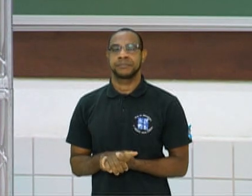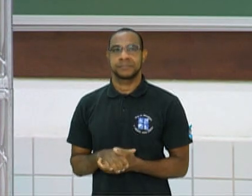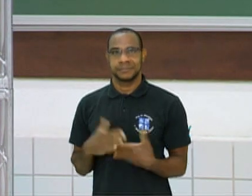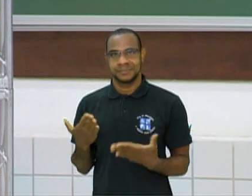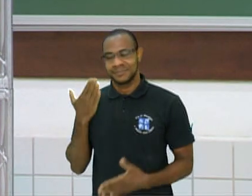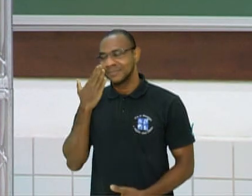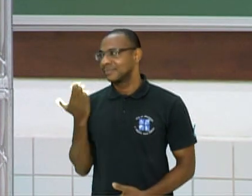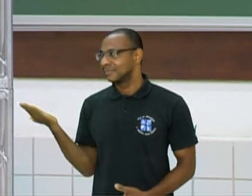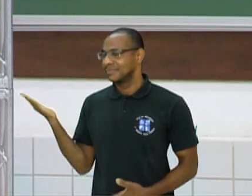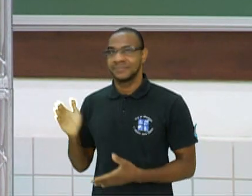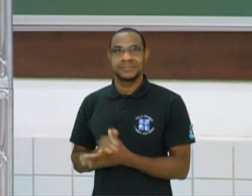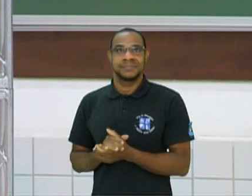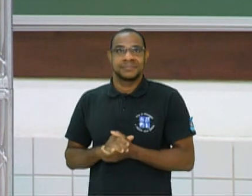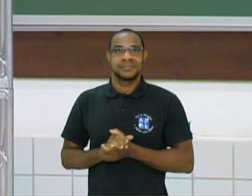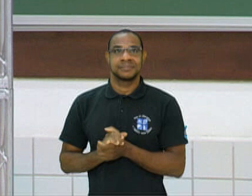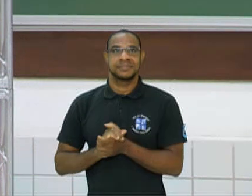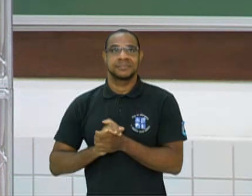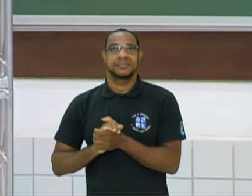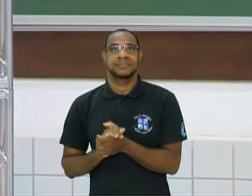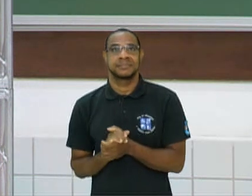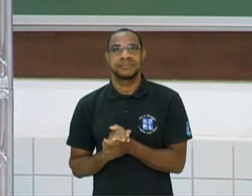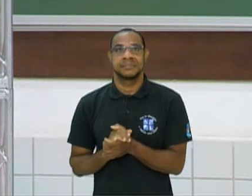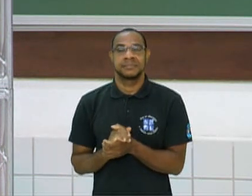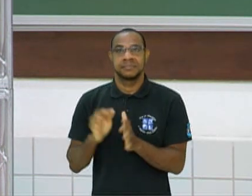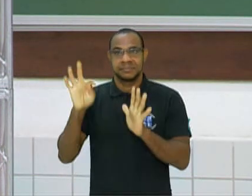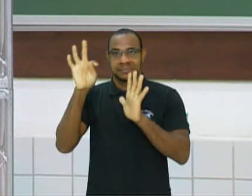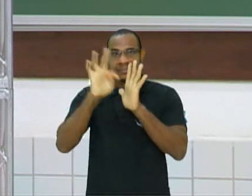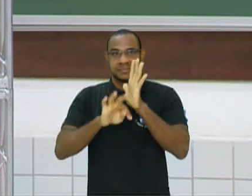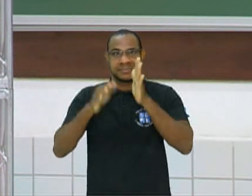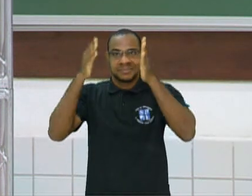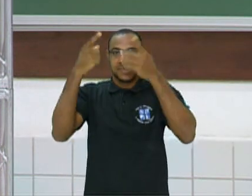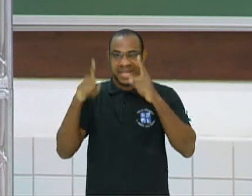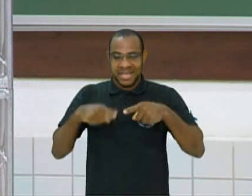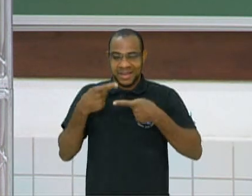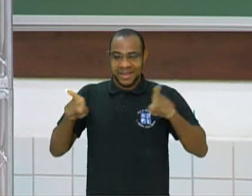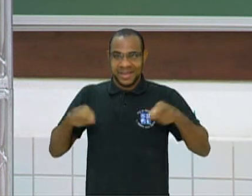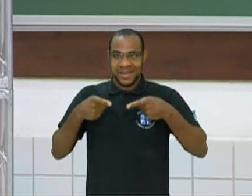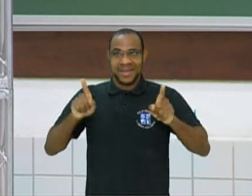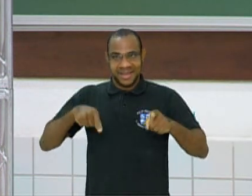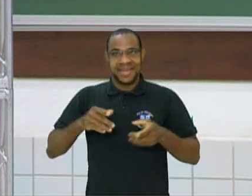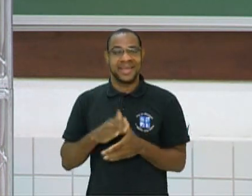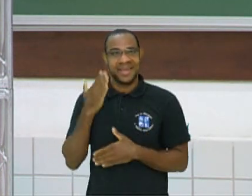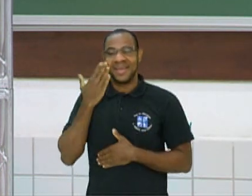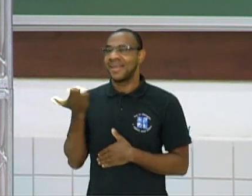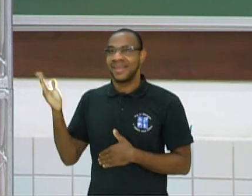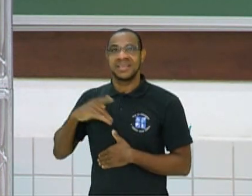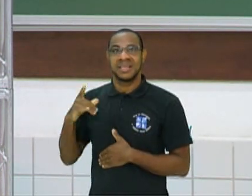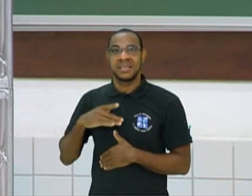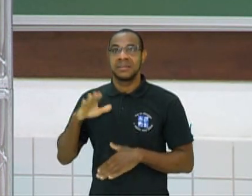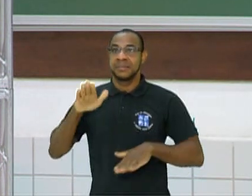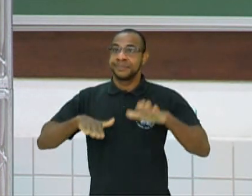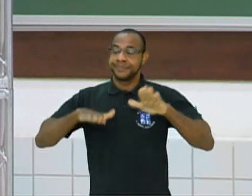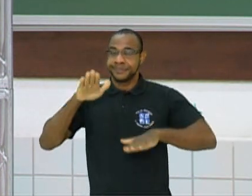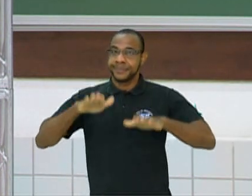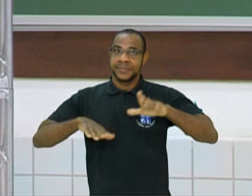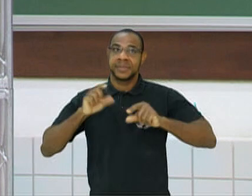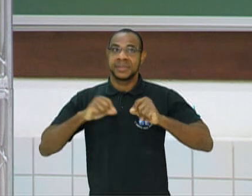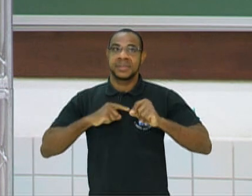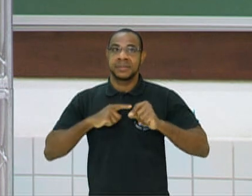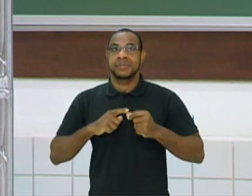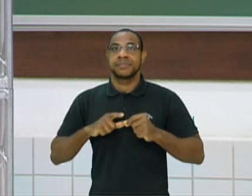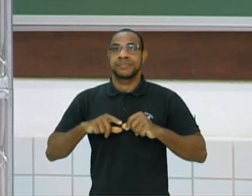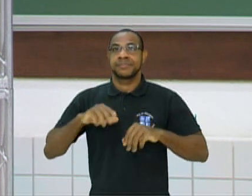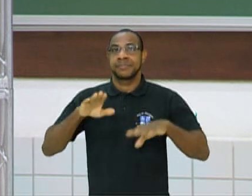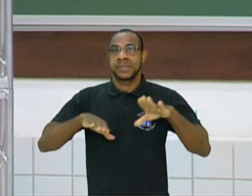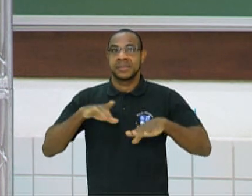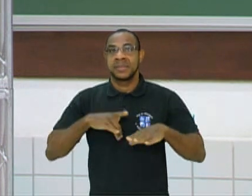Observem, pessoal, que o nosso texto, como é uma música, então ele tem algumas variações para que tenha sons, para